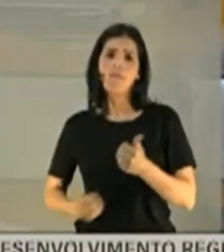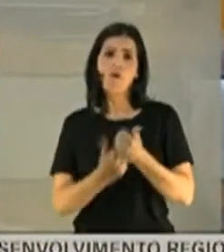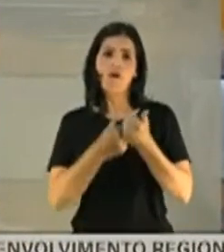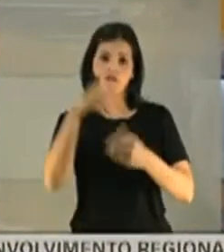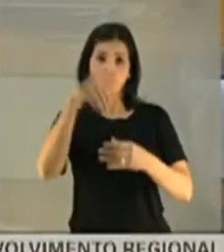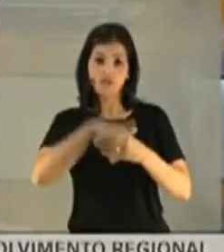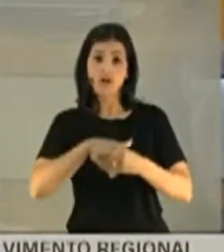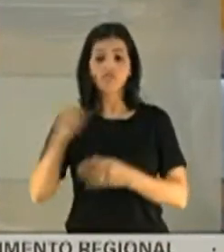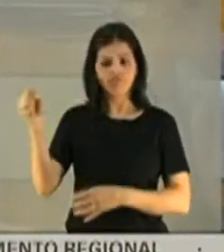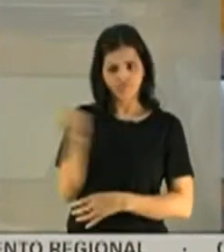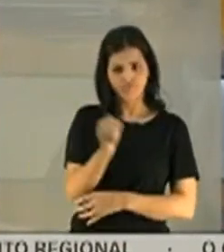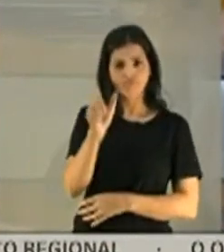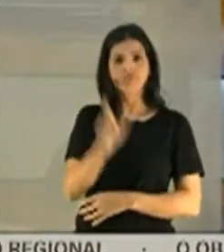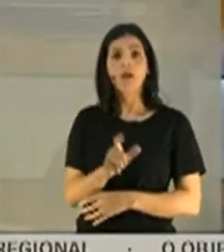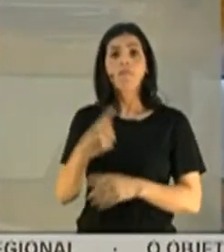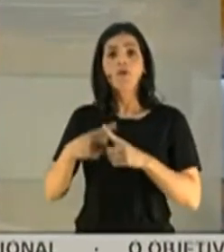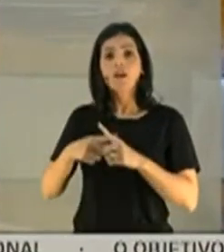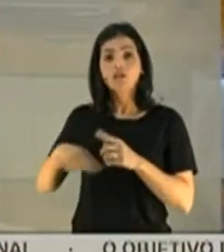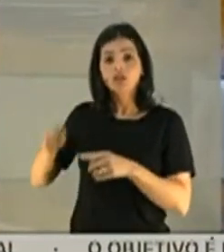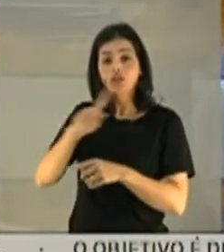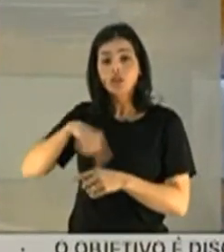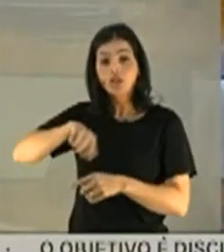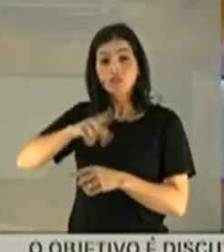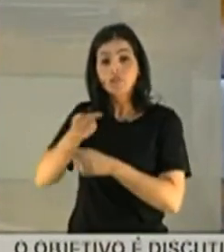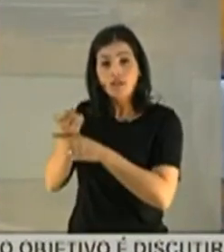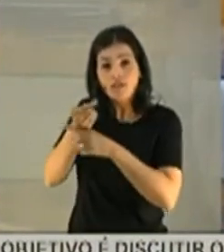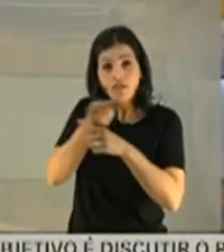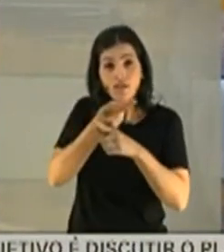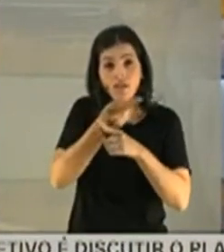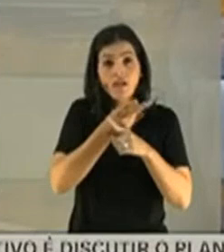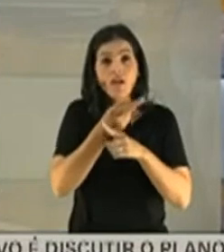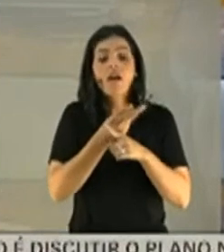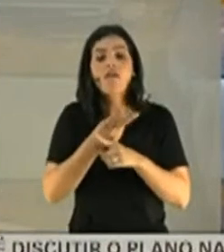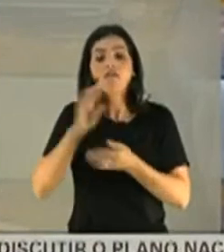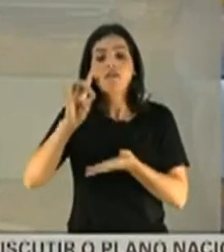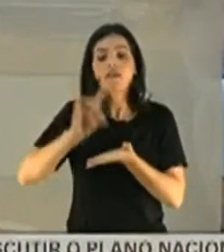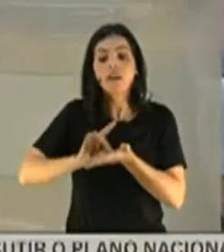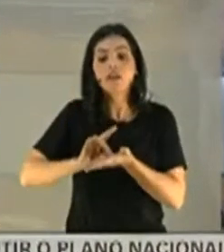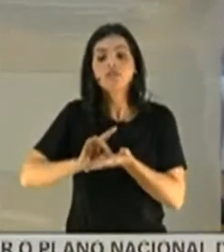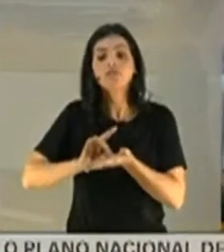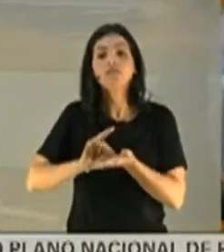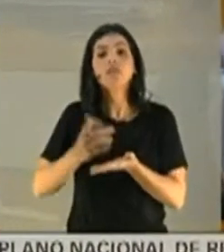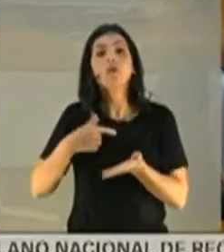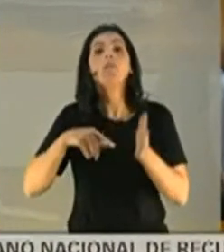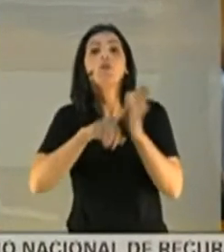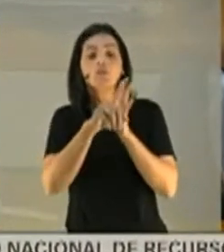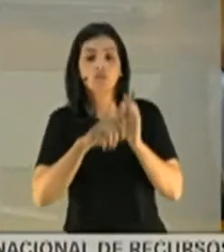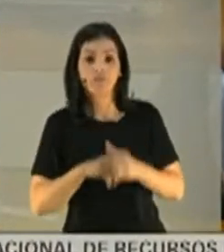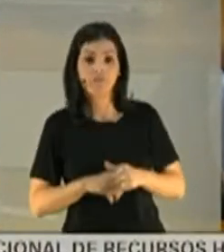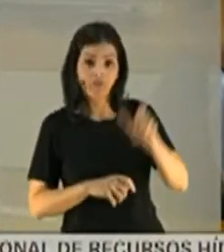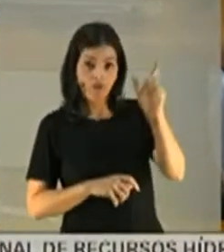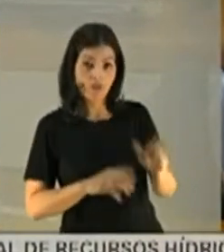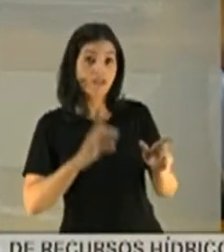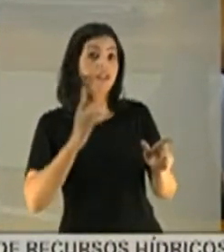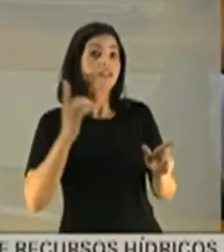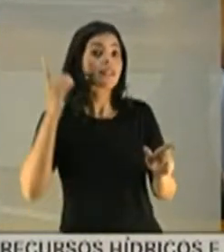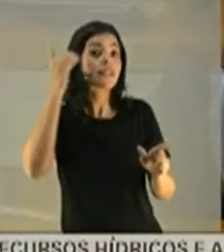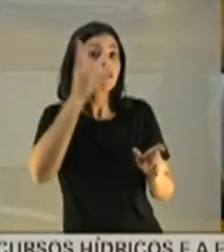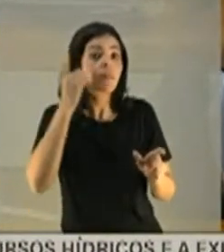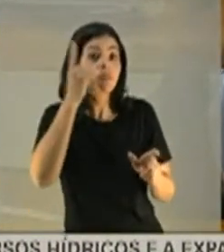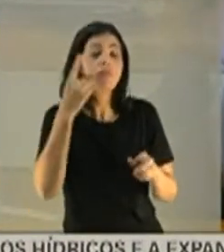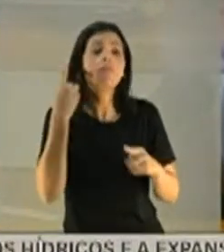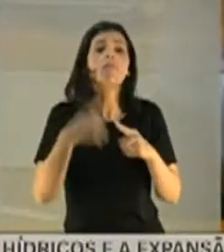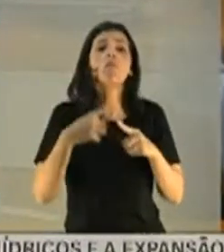porque a gente tem que buscar toda a verdade, Parabéns, não apenas senador. uma parte Parabéns. da verdade. Eu lhe pergunto, como parlamentar, por